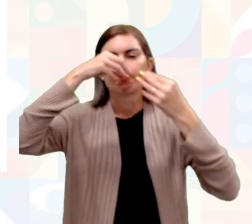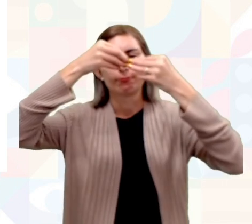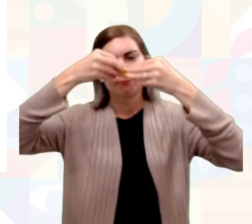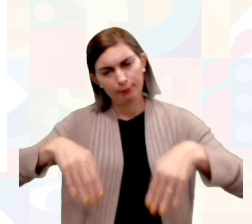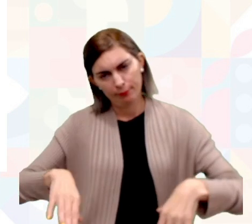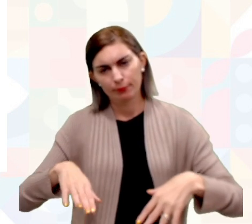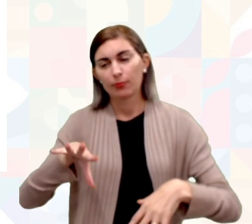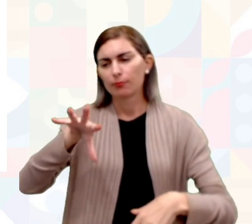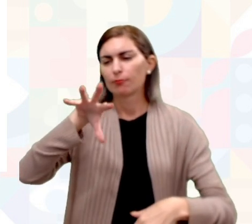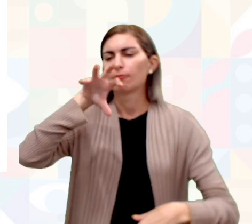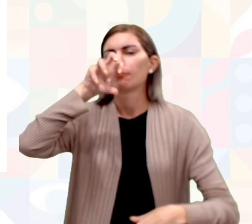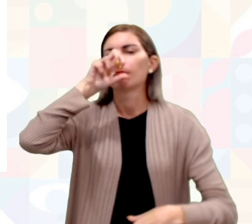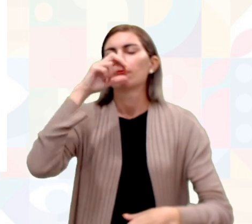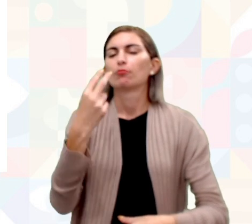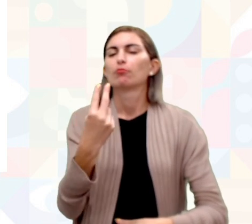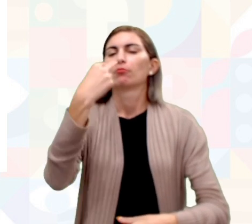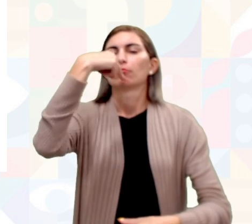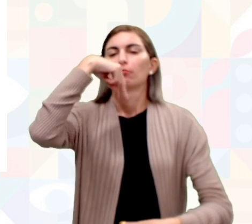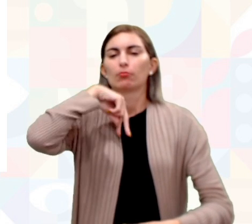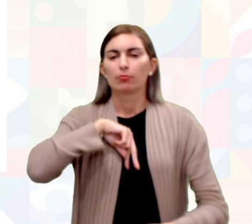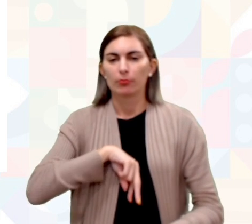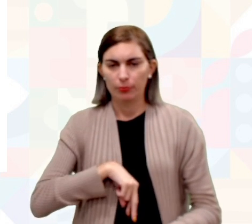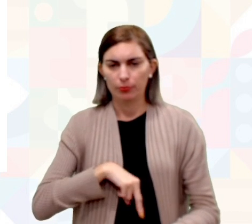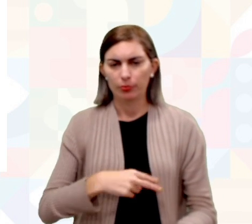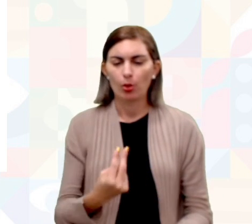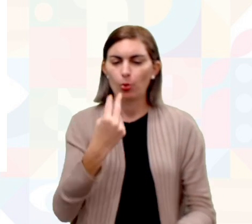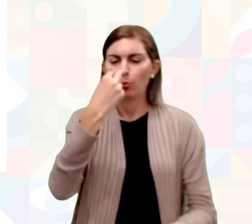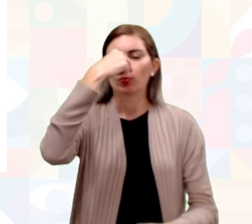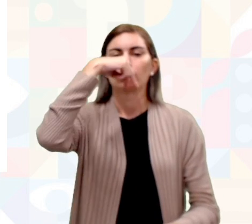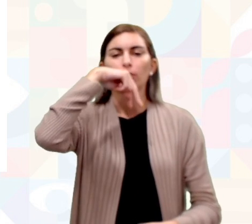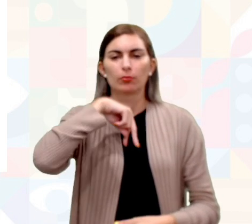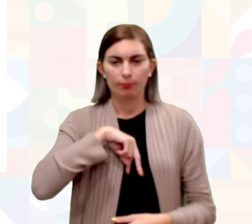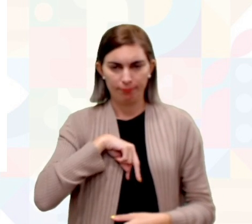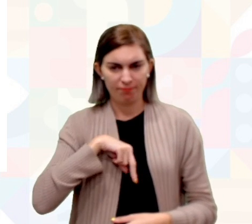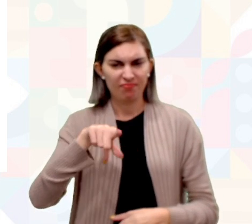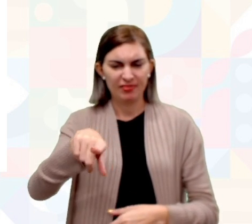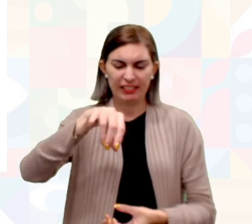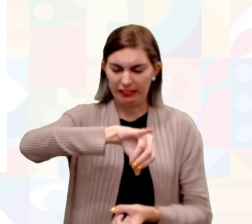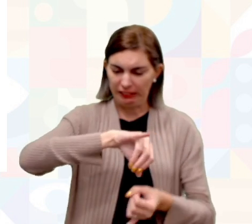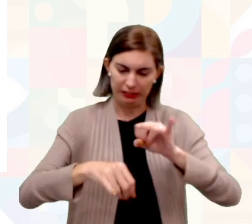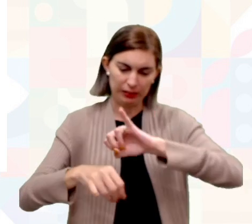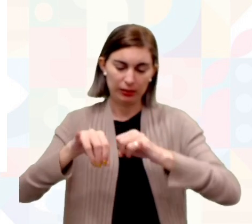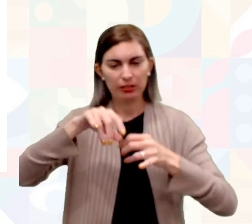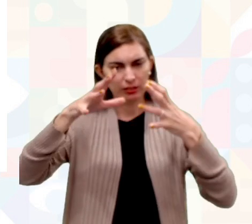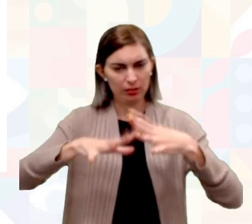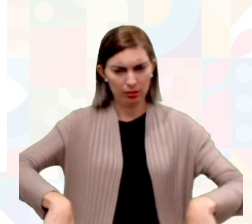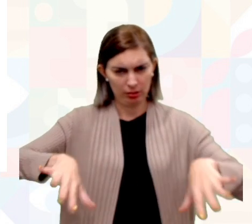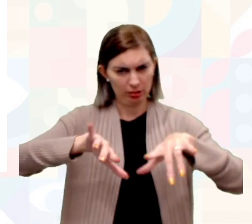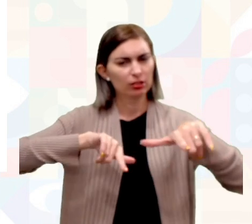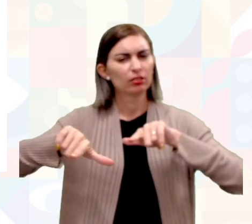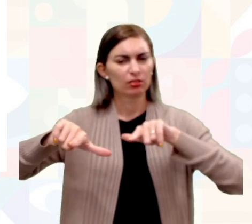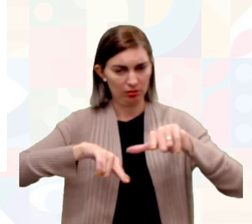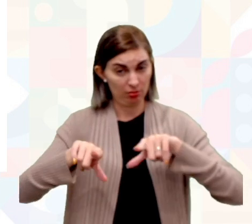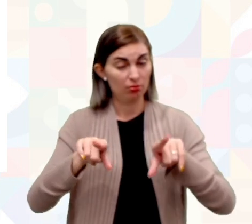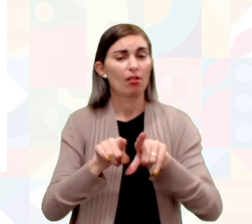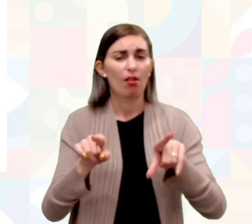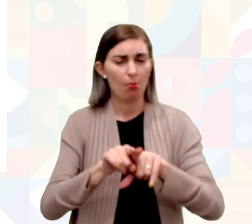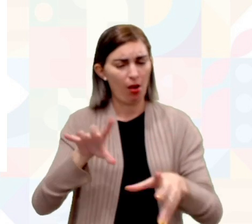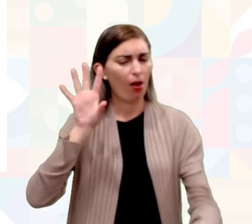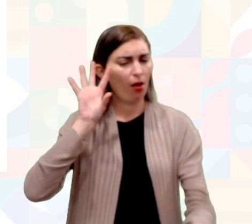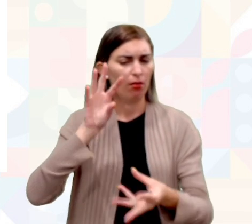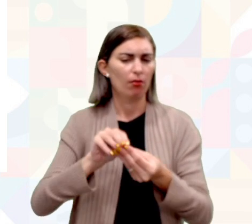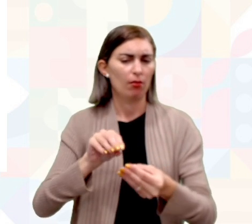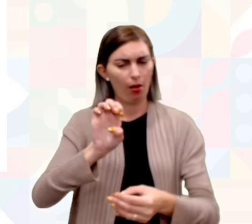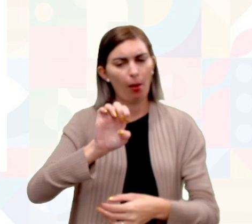né, inalatória é quando o indivíduo ele respira aquele produto químico que está no ambiente laboral. Então, a gente também já associa o EPI